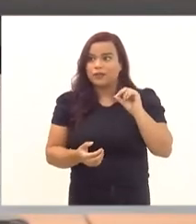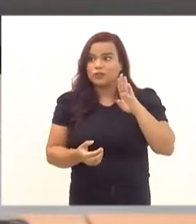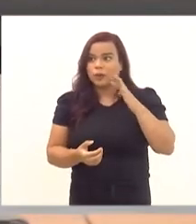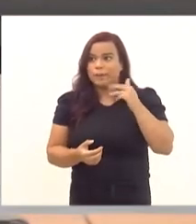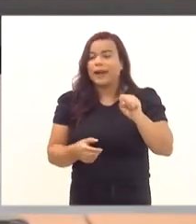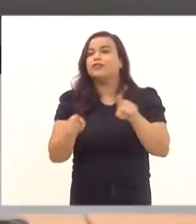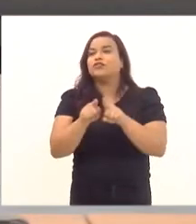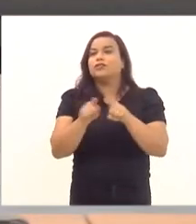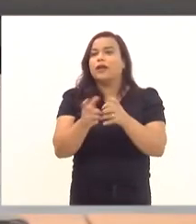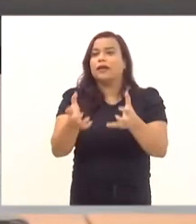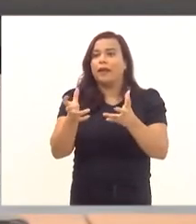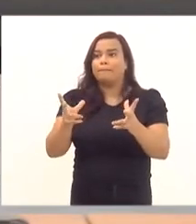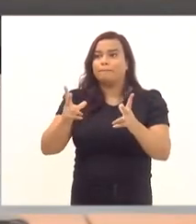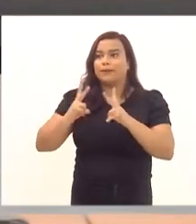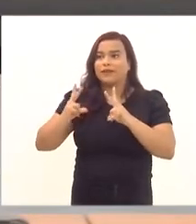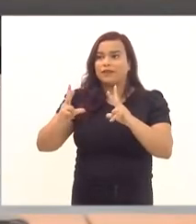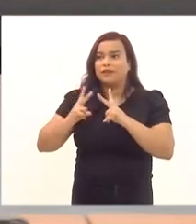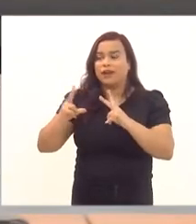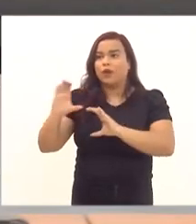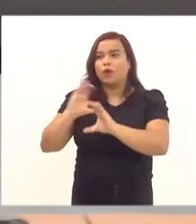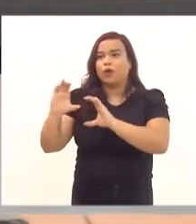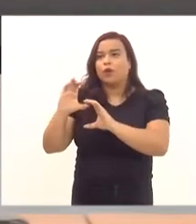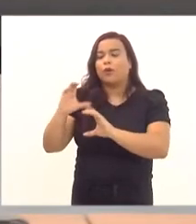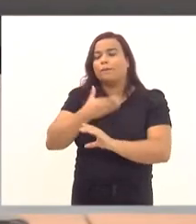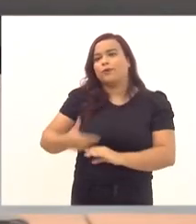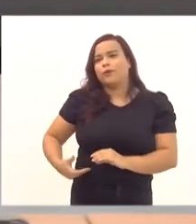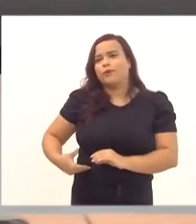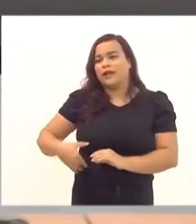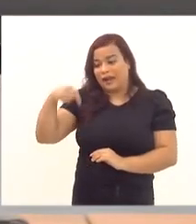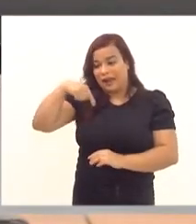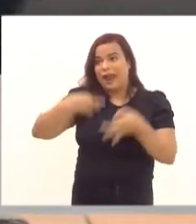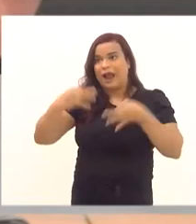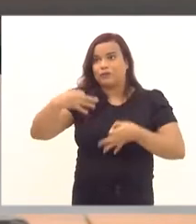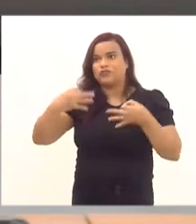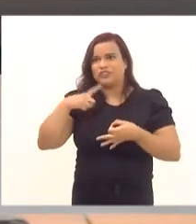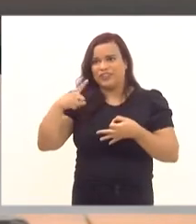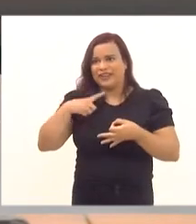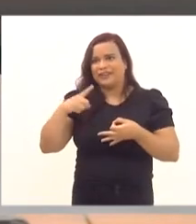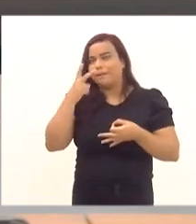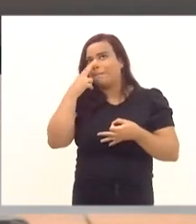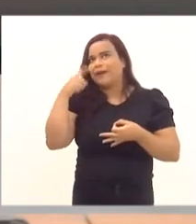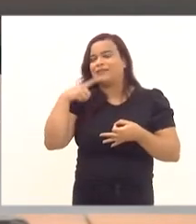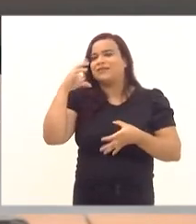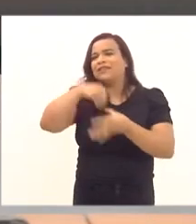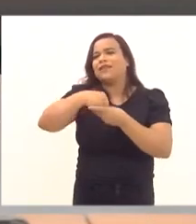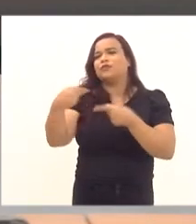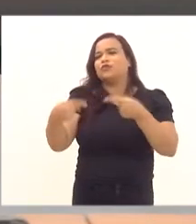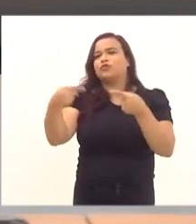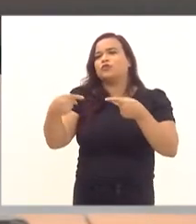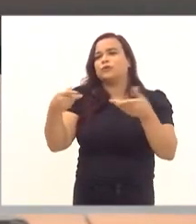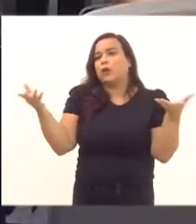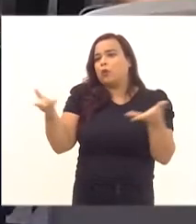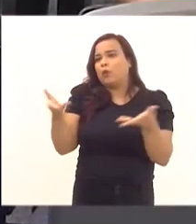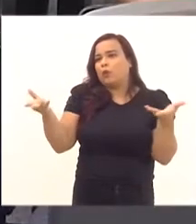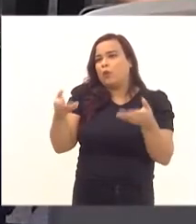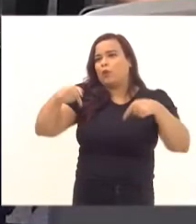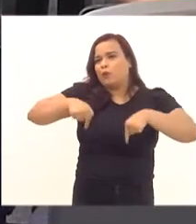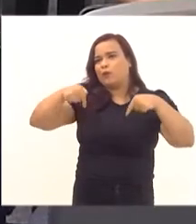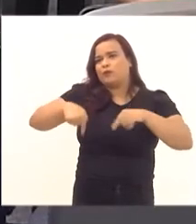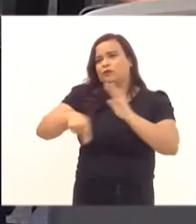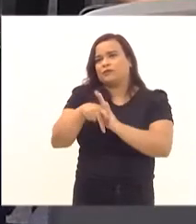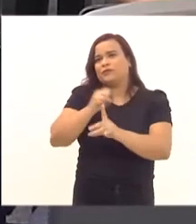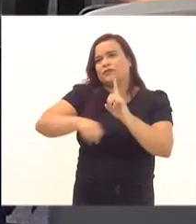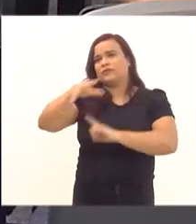situação Nossa audiência está claramente inserida pensou eu nas grandes discussões contemporâneas da sociedade brasileira